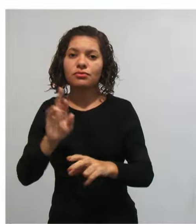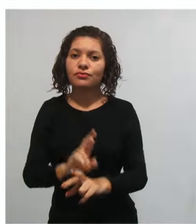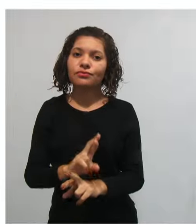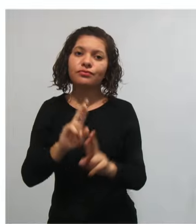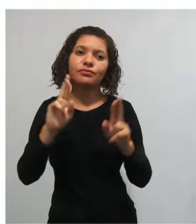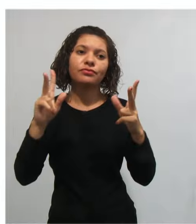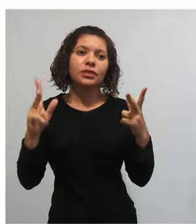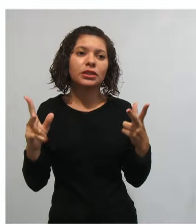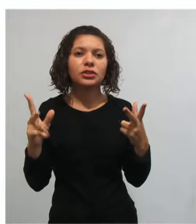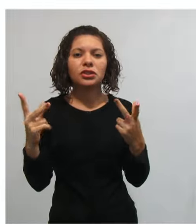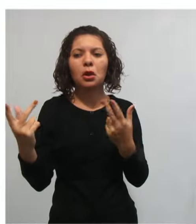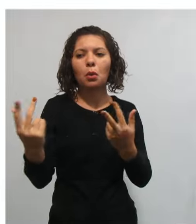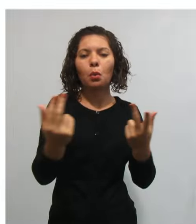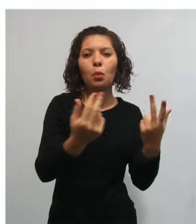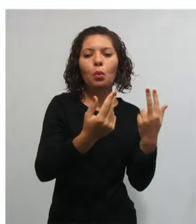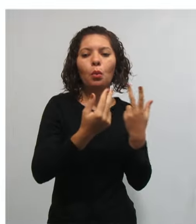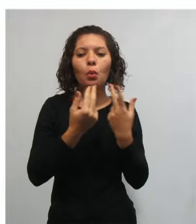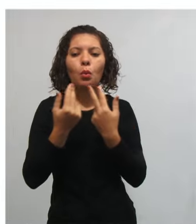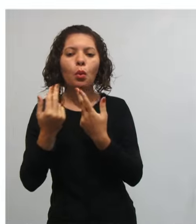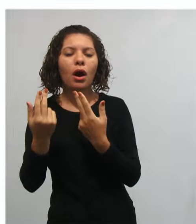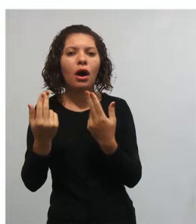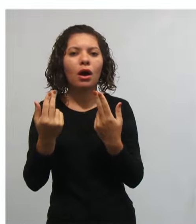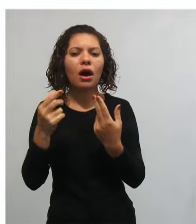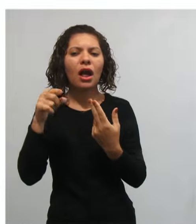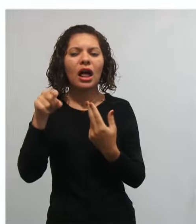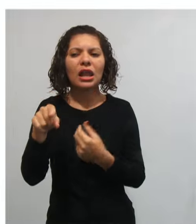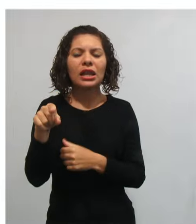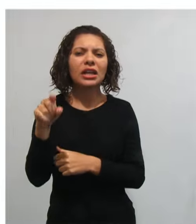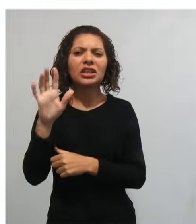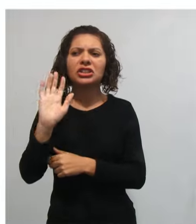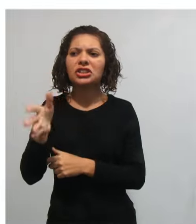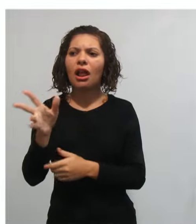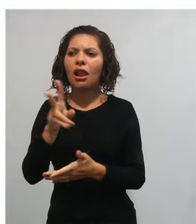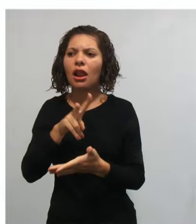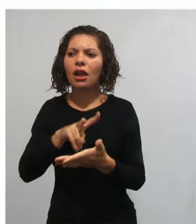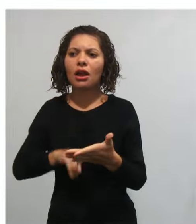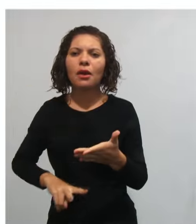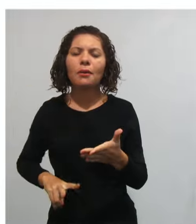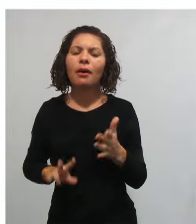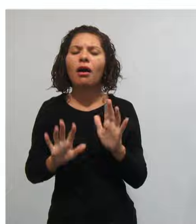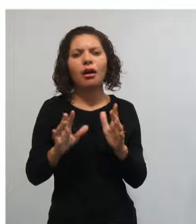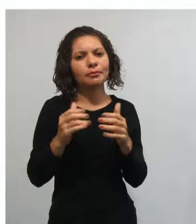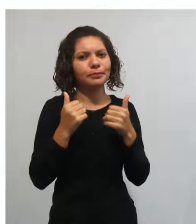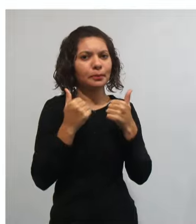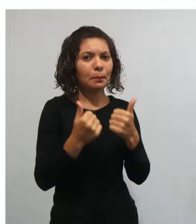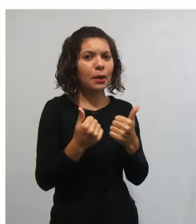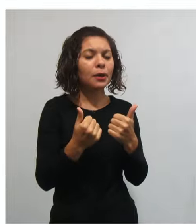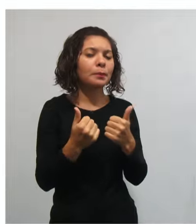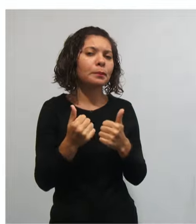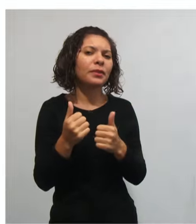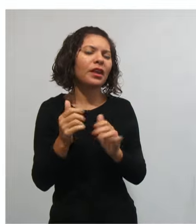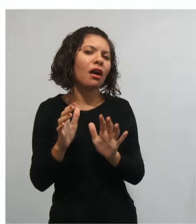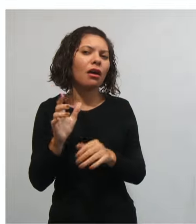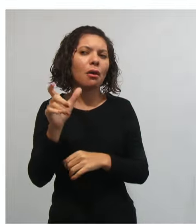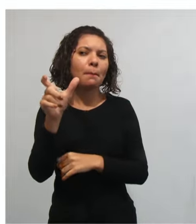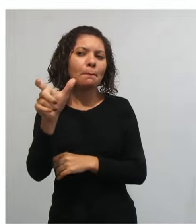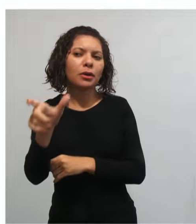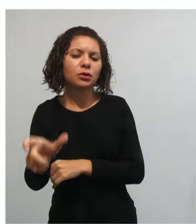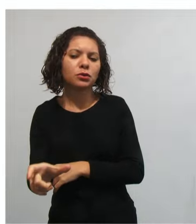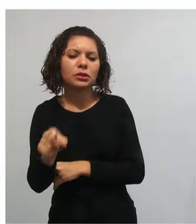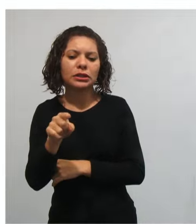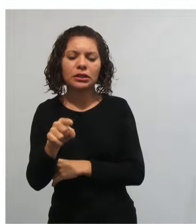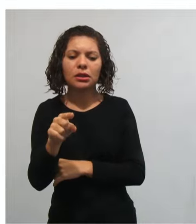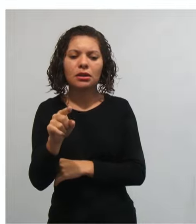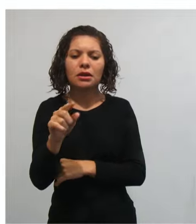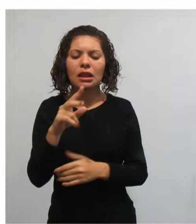eh ritmos e tempos diferentes de aprendizagem ah Fulano saiu da Educação Infantil lendo tudo bem Fulano